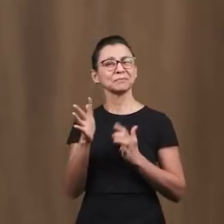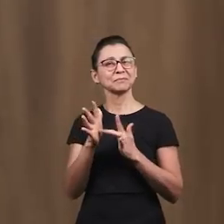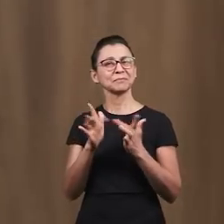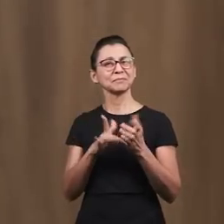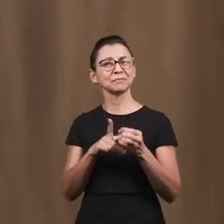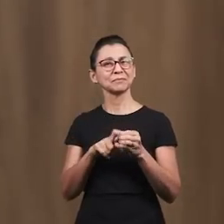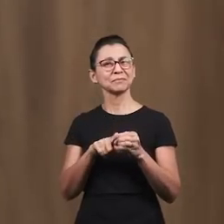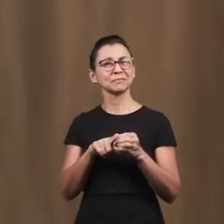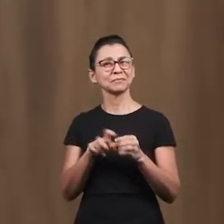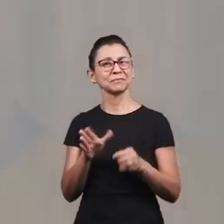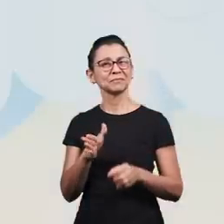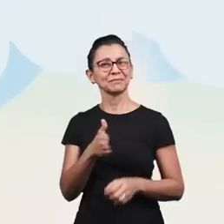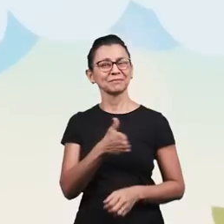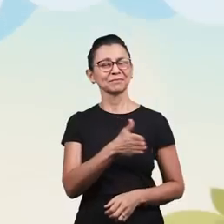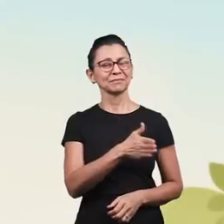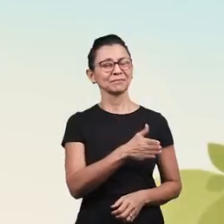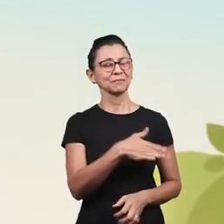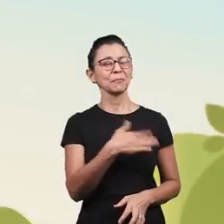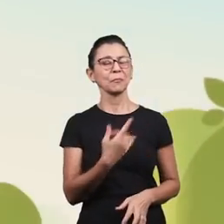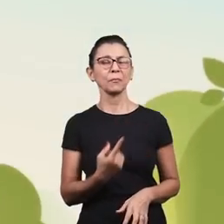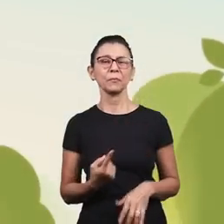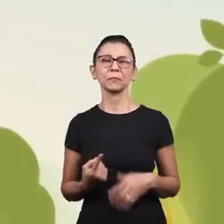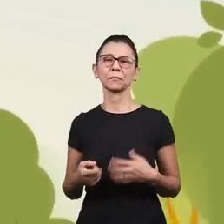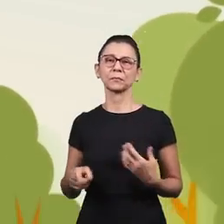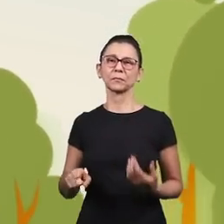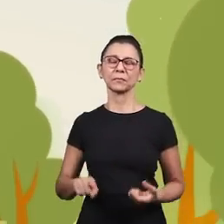breve Jesus virá.